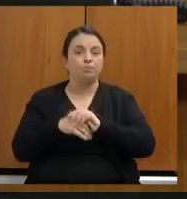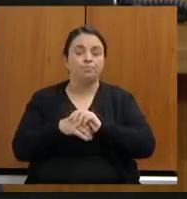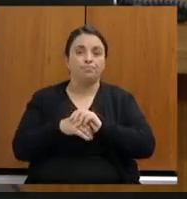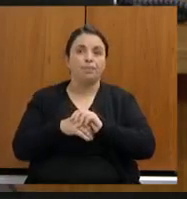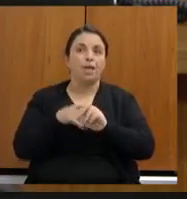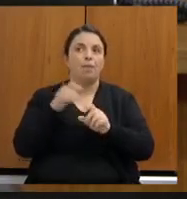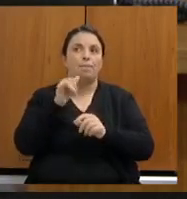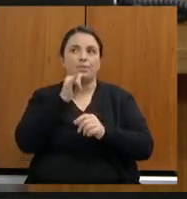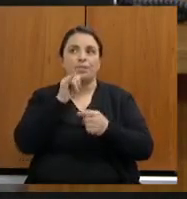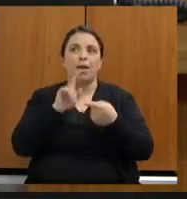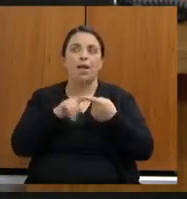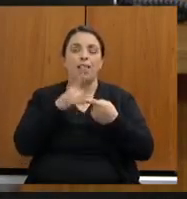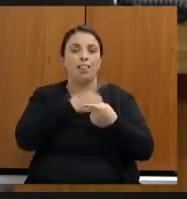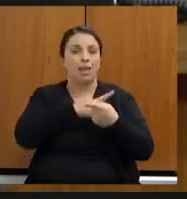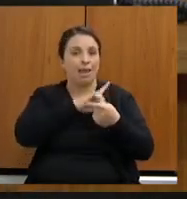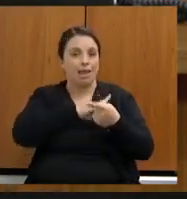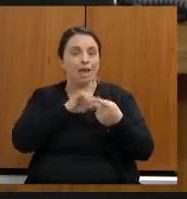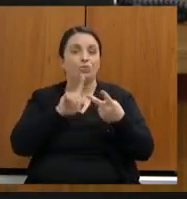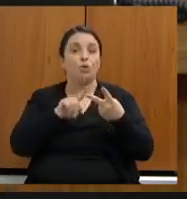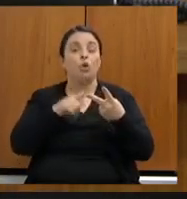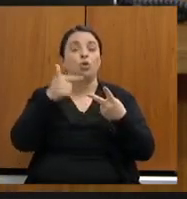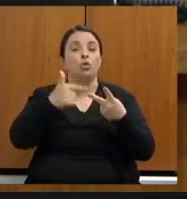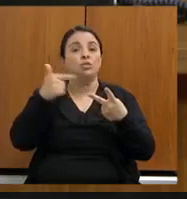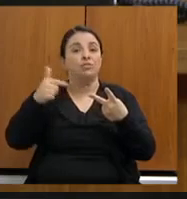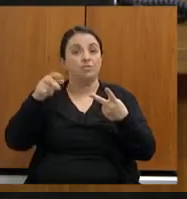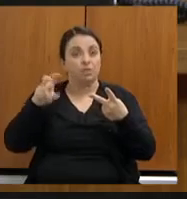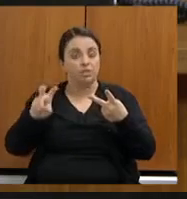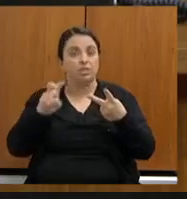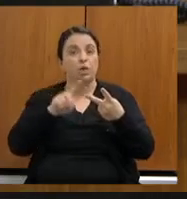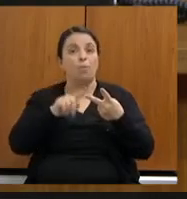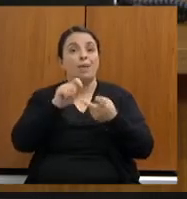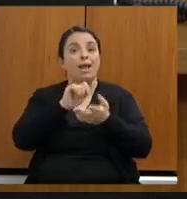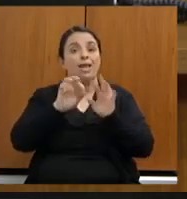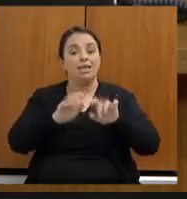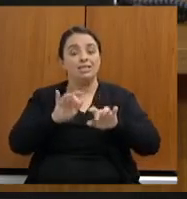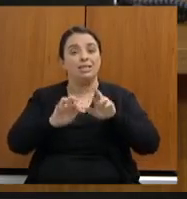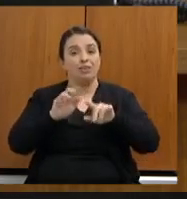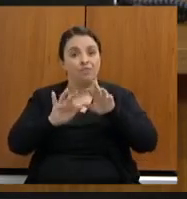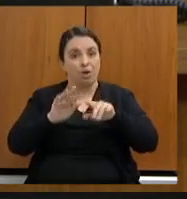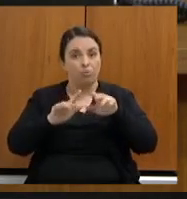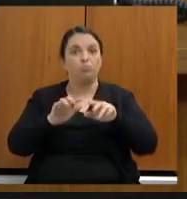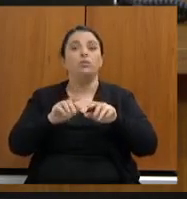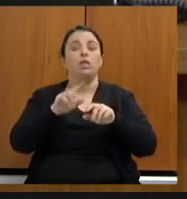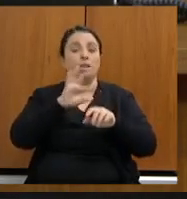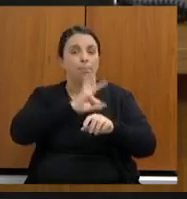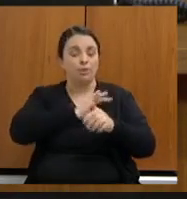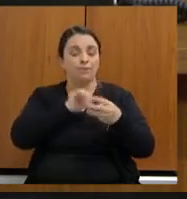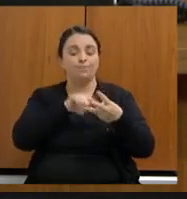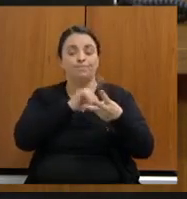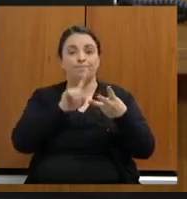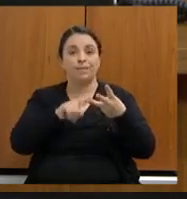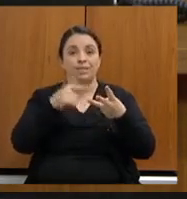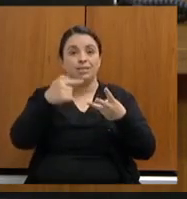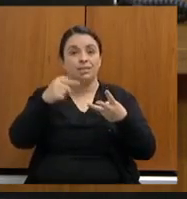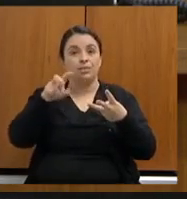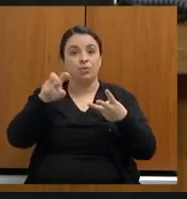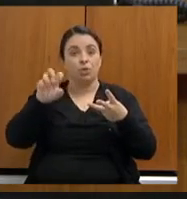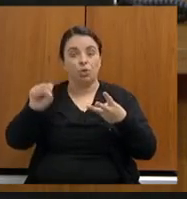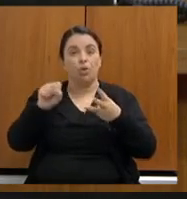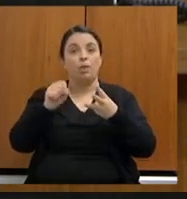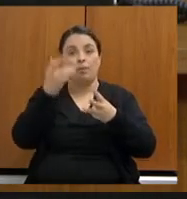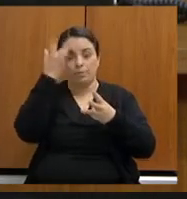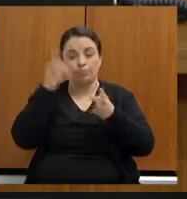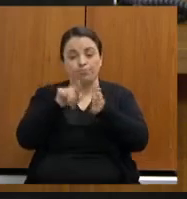Delegados 225 para escrivães polícia 758 para investigador